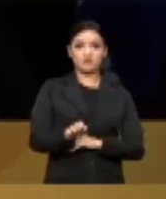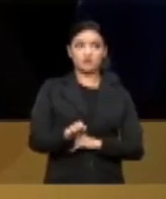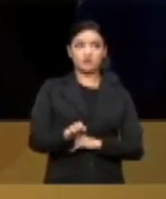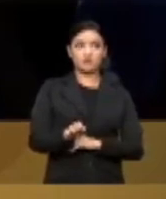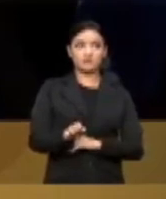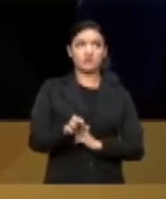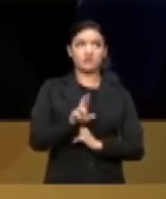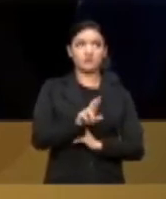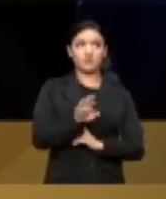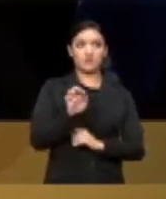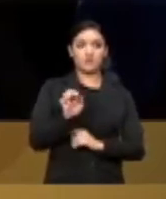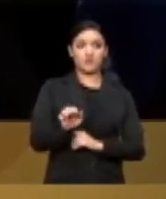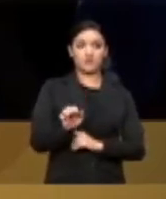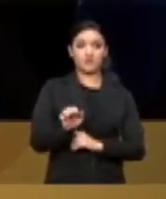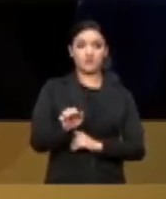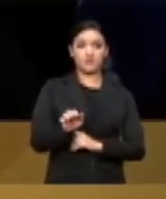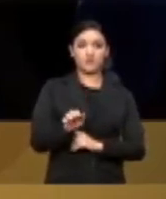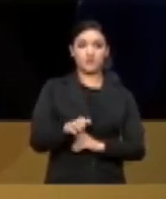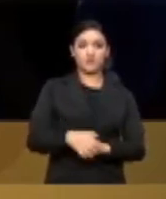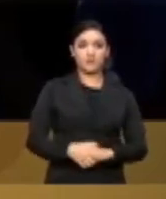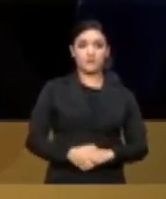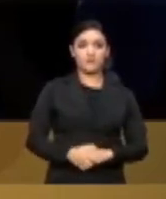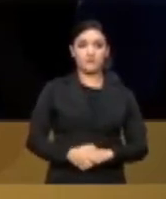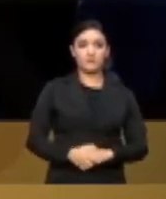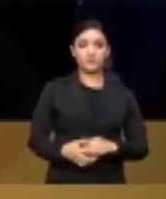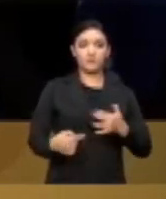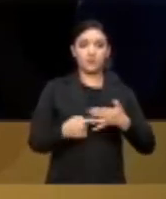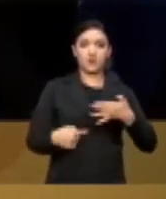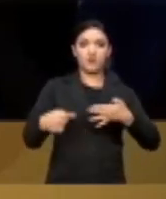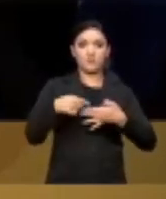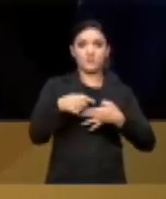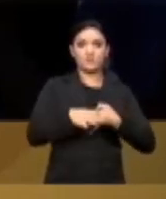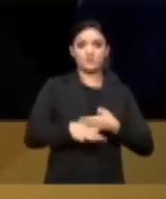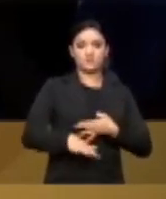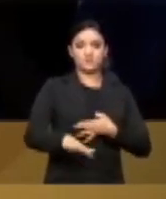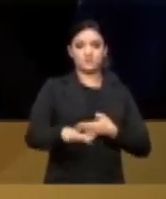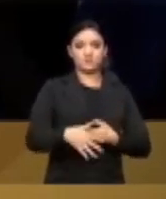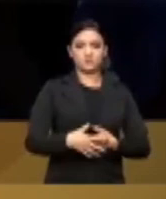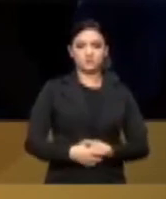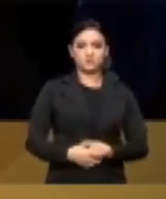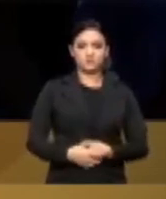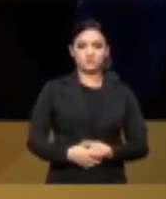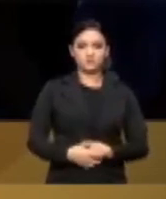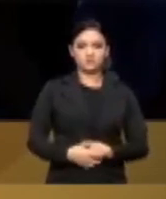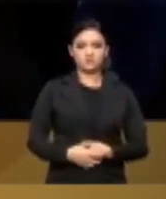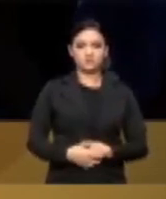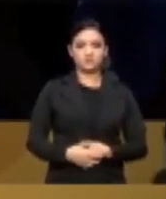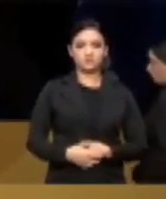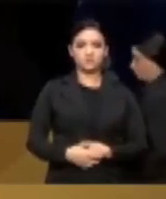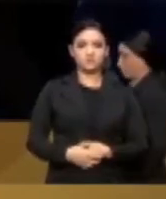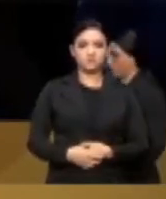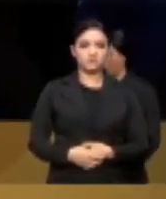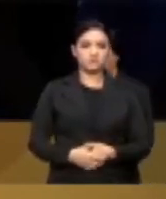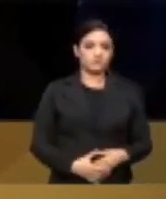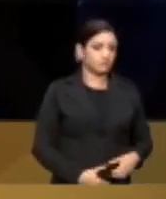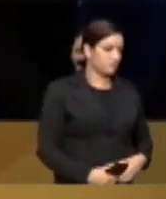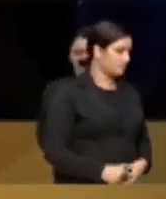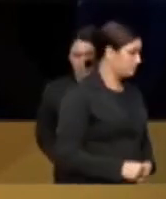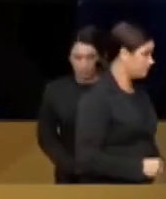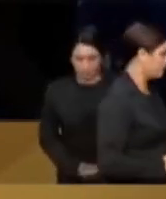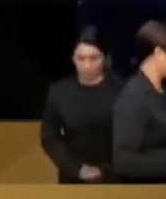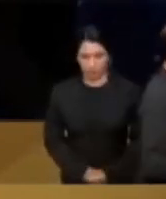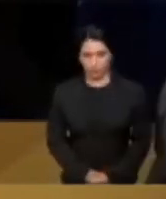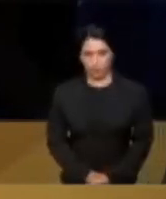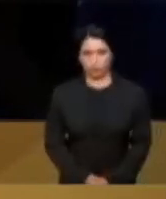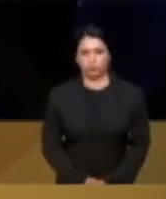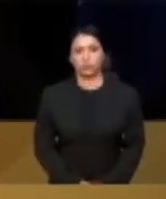hipótese do recurso extraordinário com a repercussão geral, no que trata a ser obrigado ou